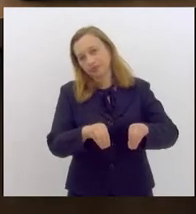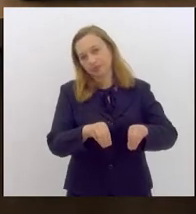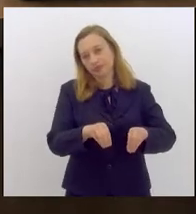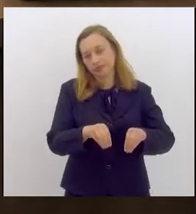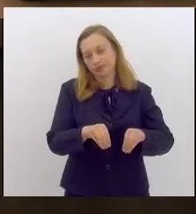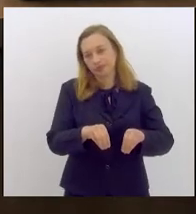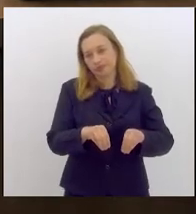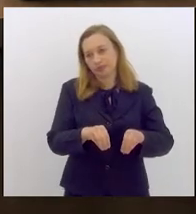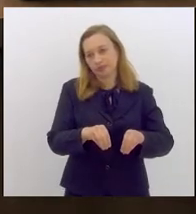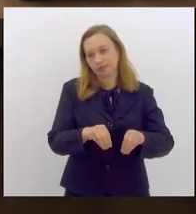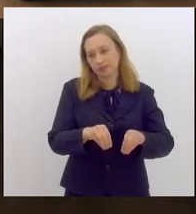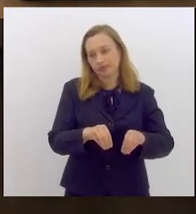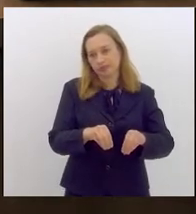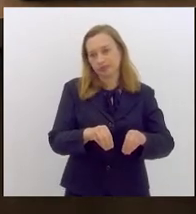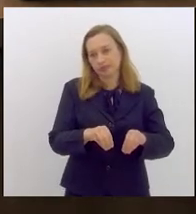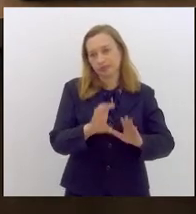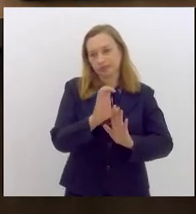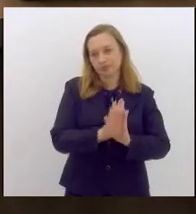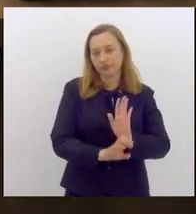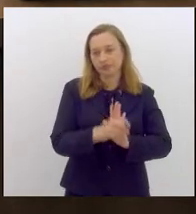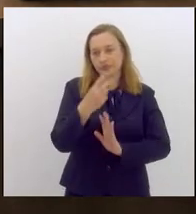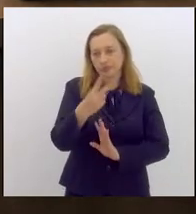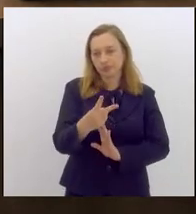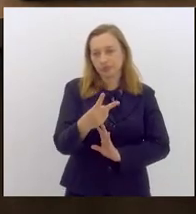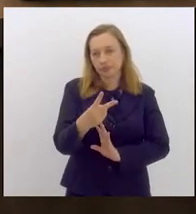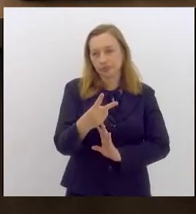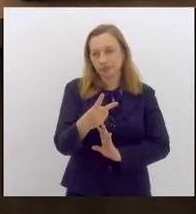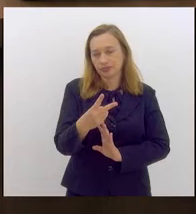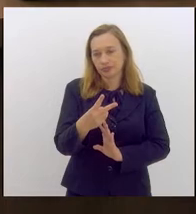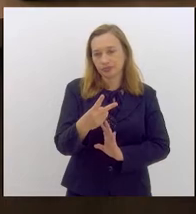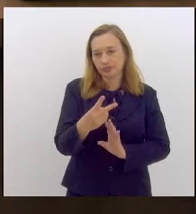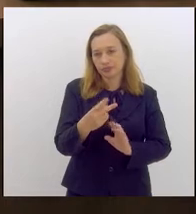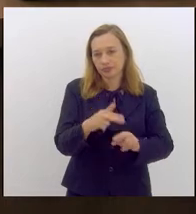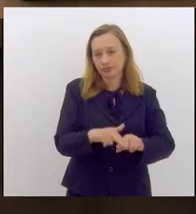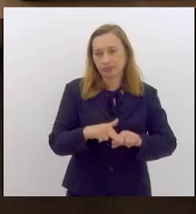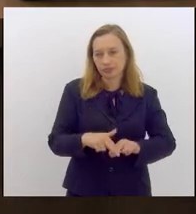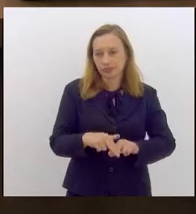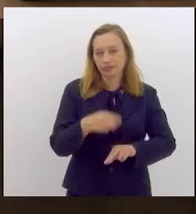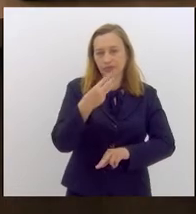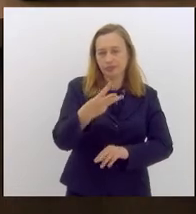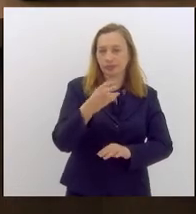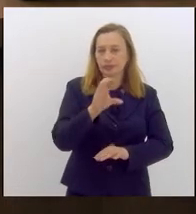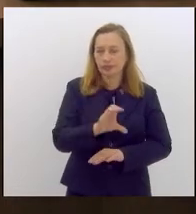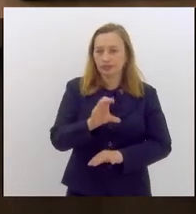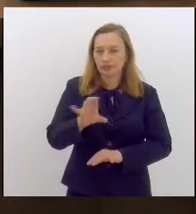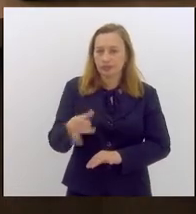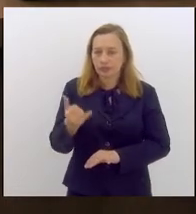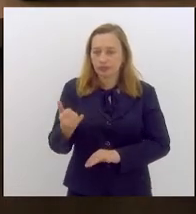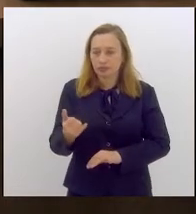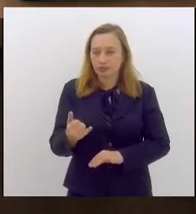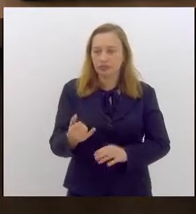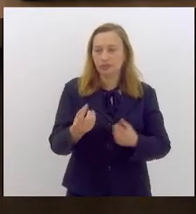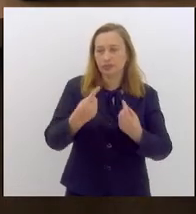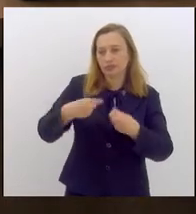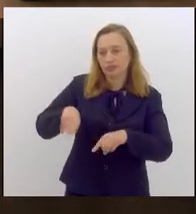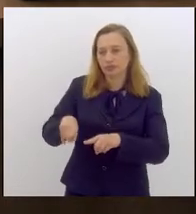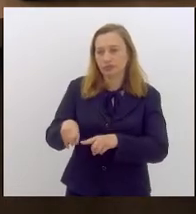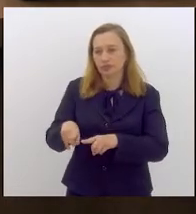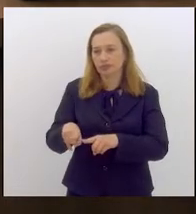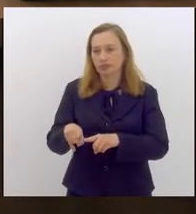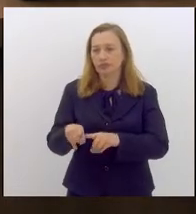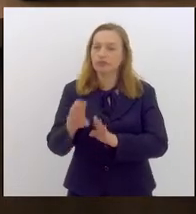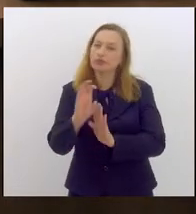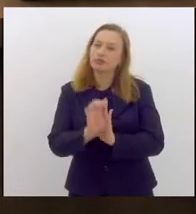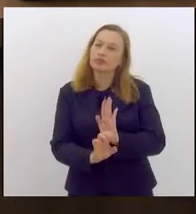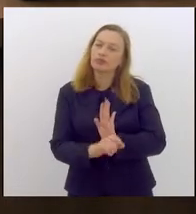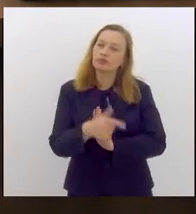Prejudicada a emenda 2 pela emenda 3 da CCJ, contrário à